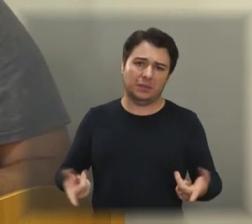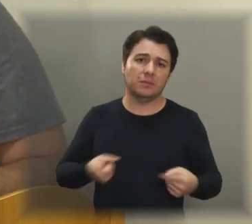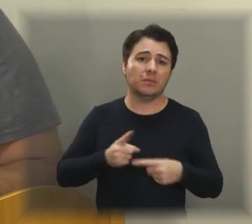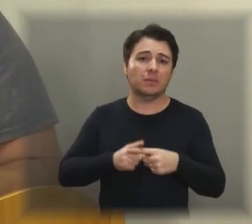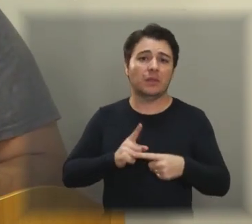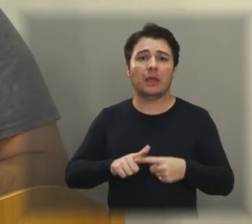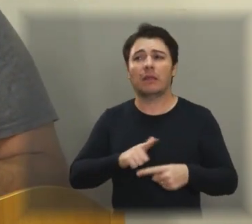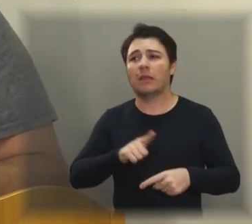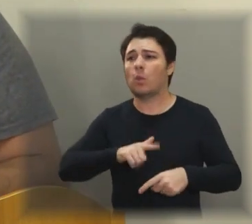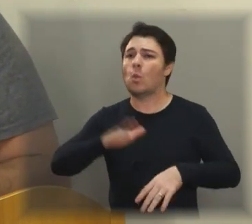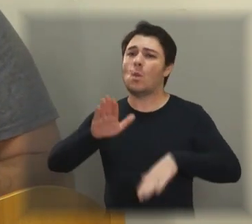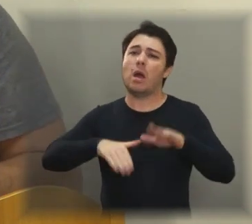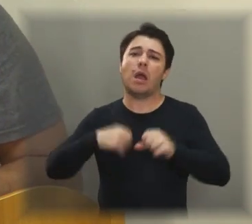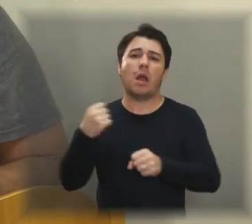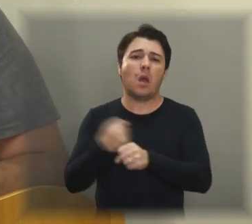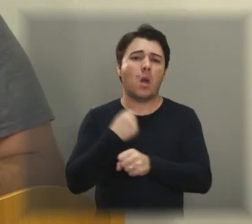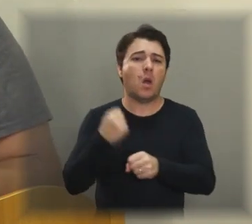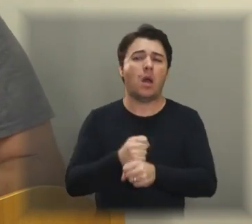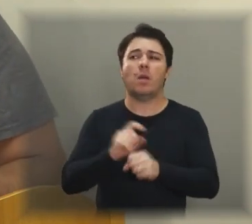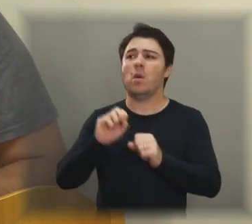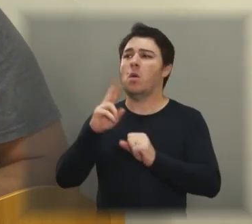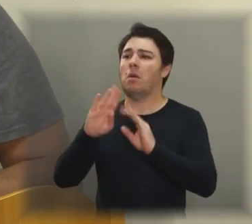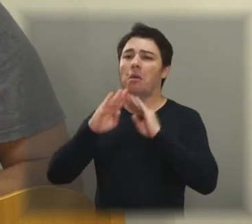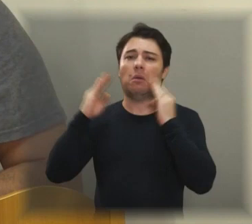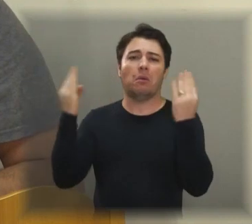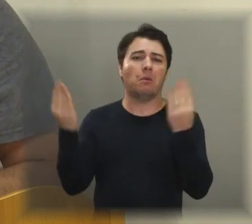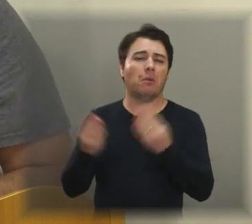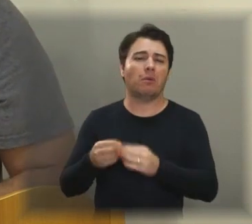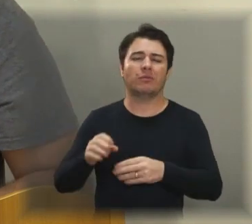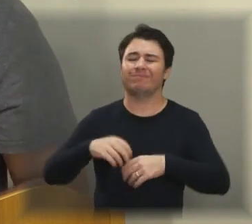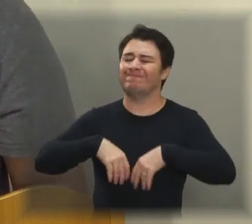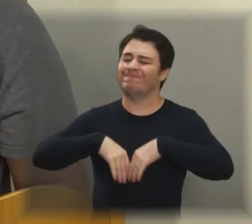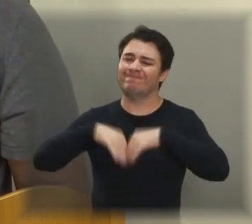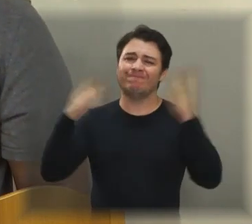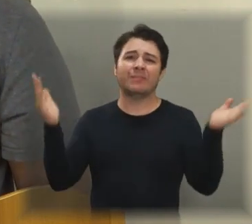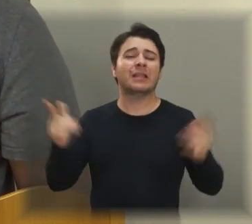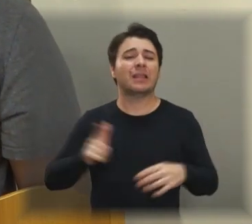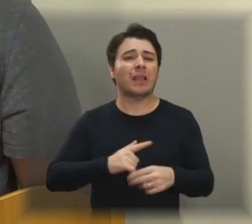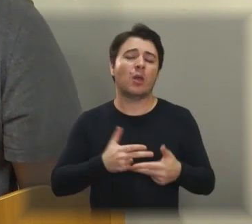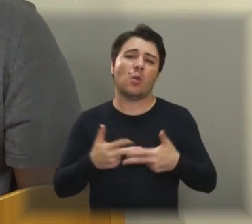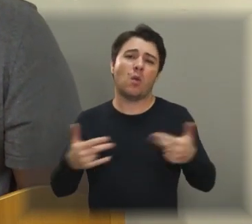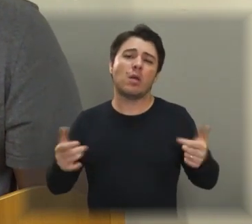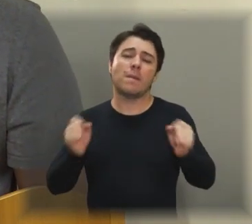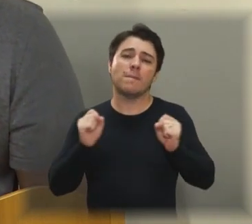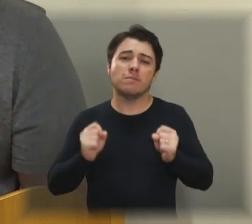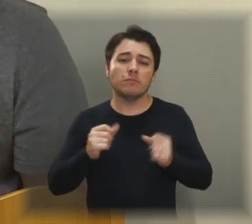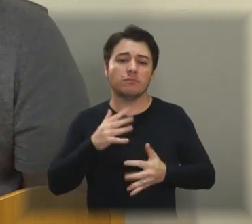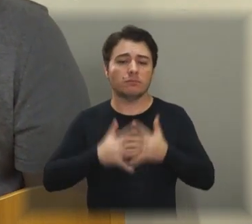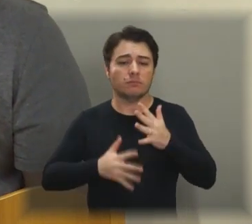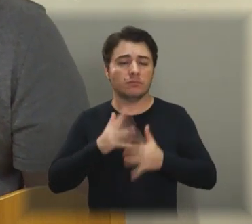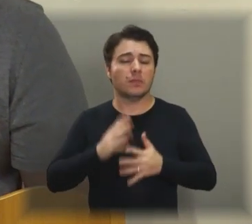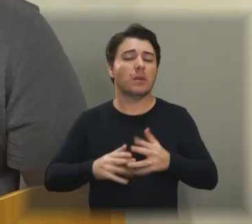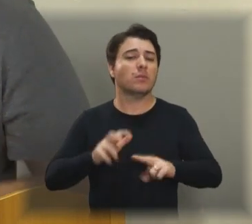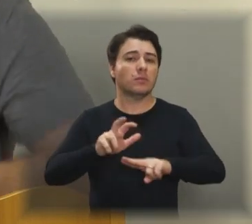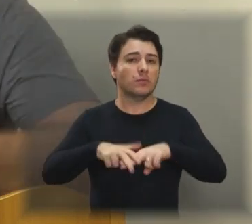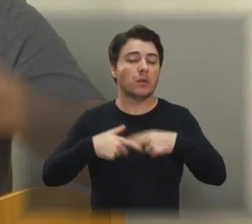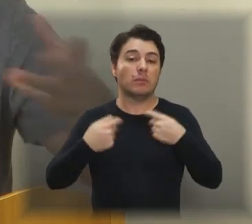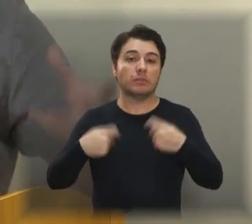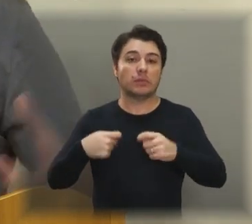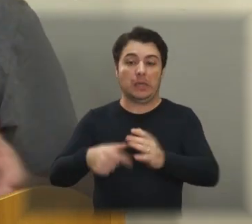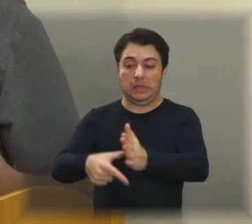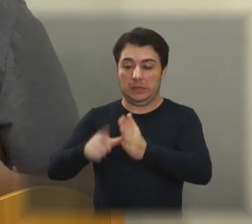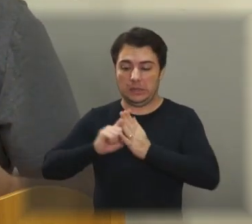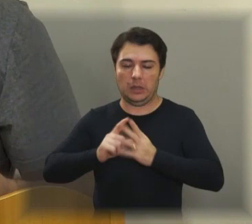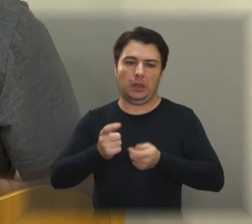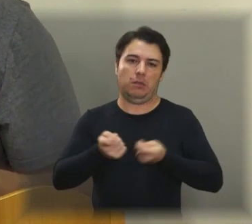qualquer obra qualquer loteamento qualquer pavimentação qualquer afecção interferências que se você não gire o